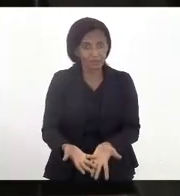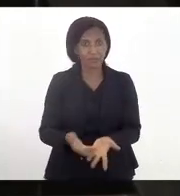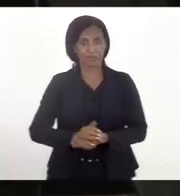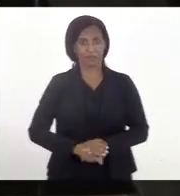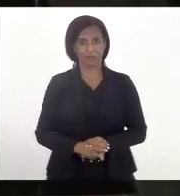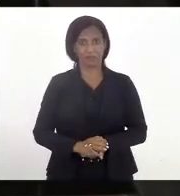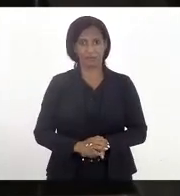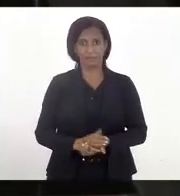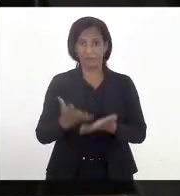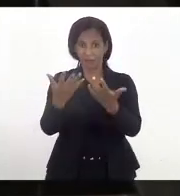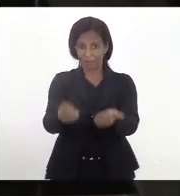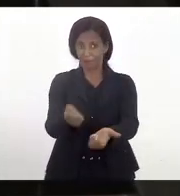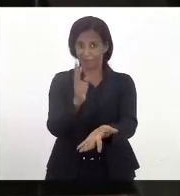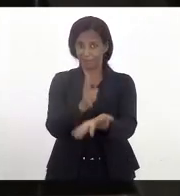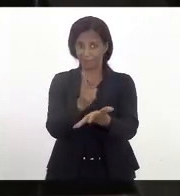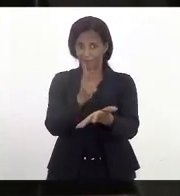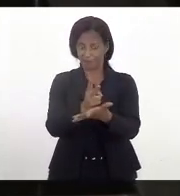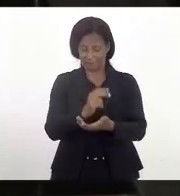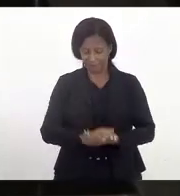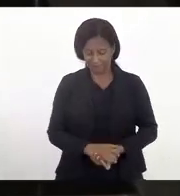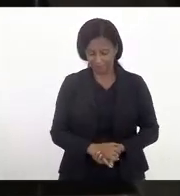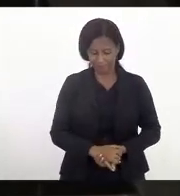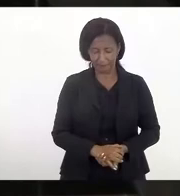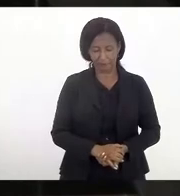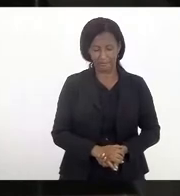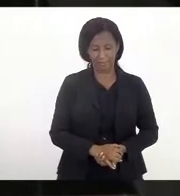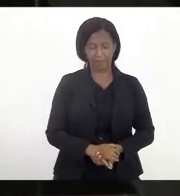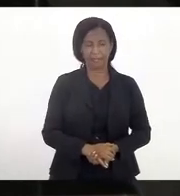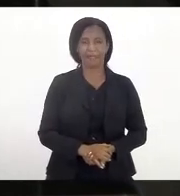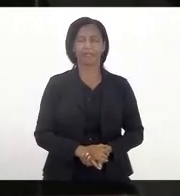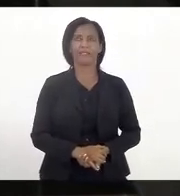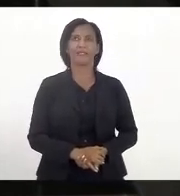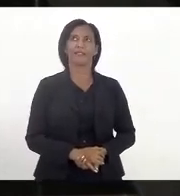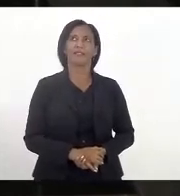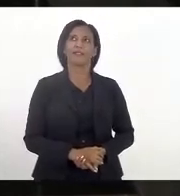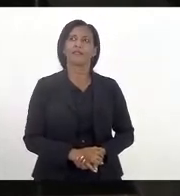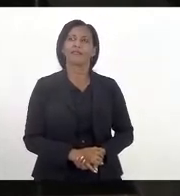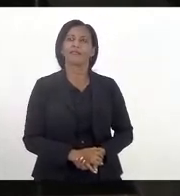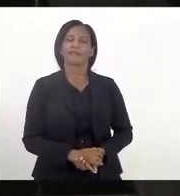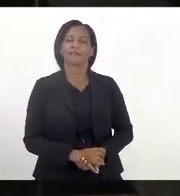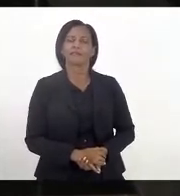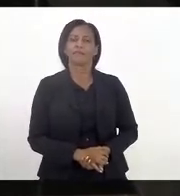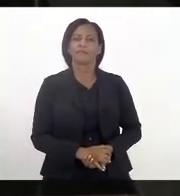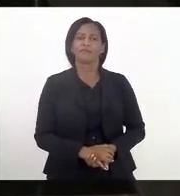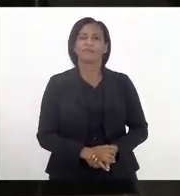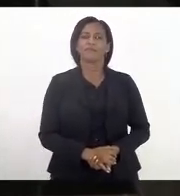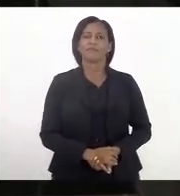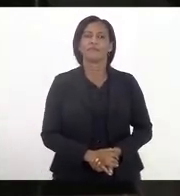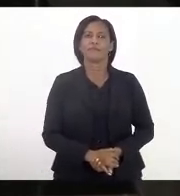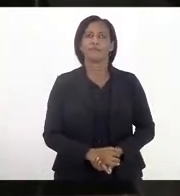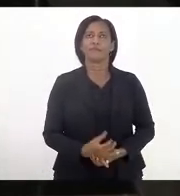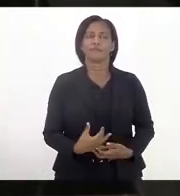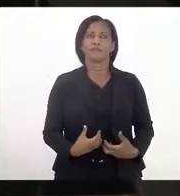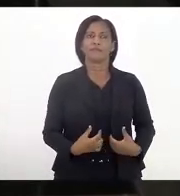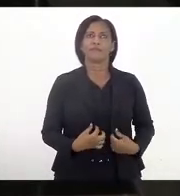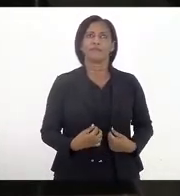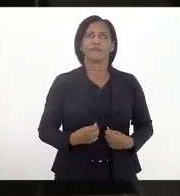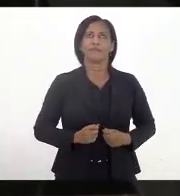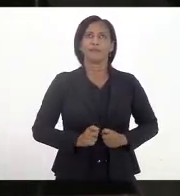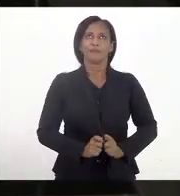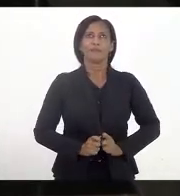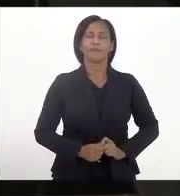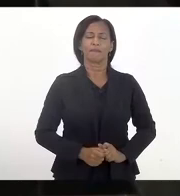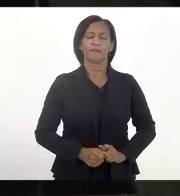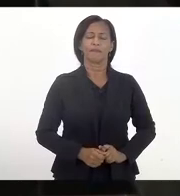vamos prosseguir aí me pergunto a hora e eu